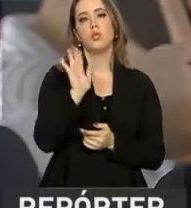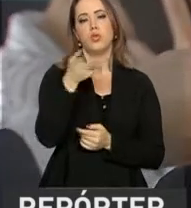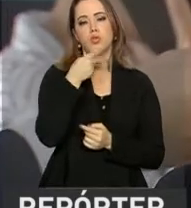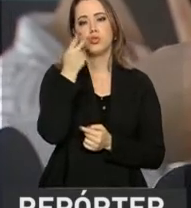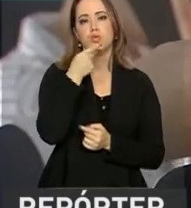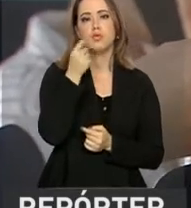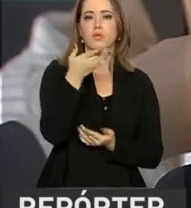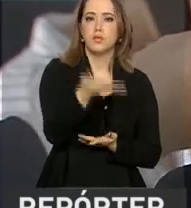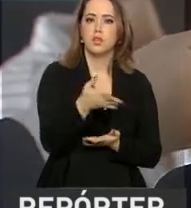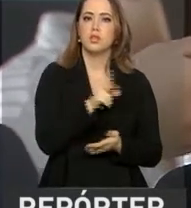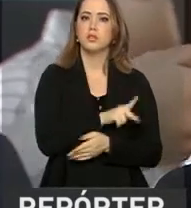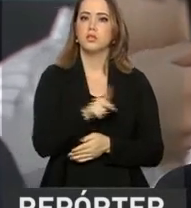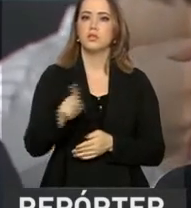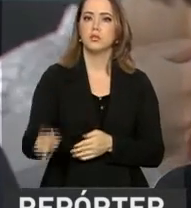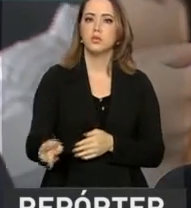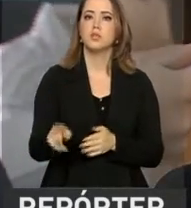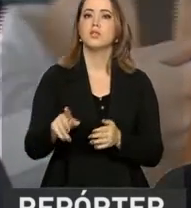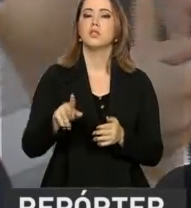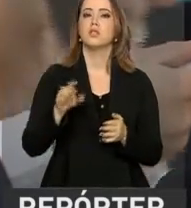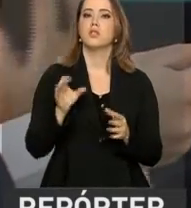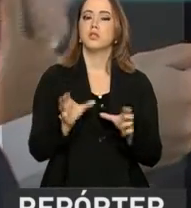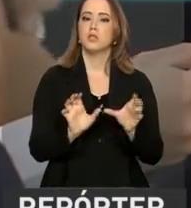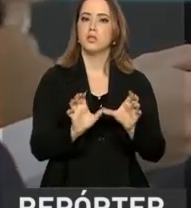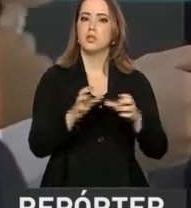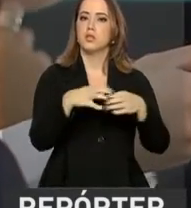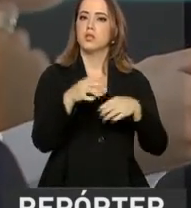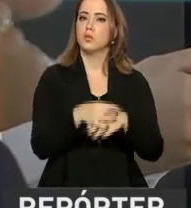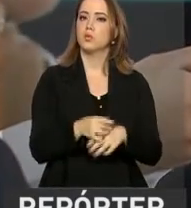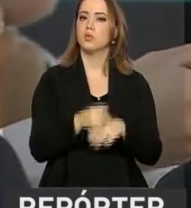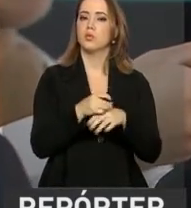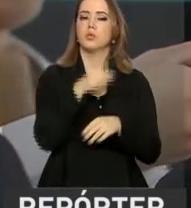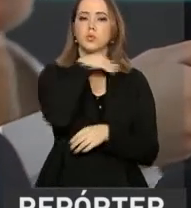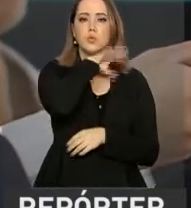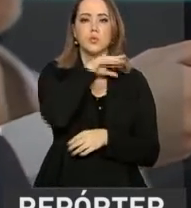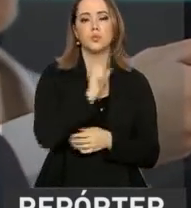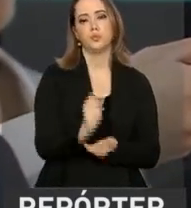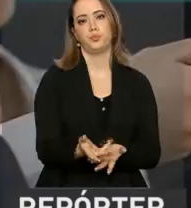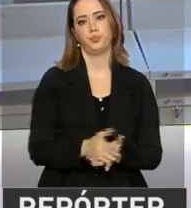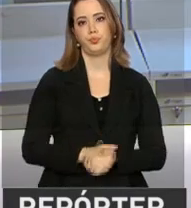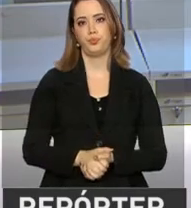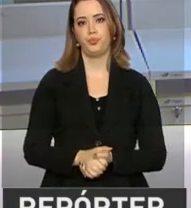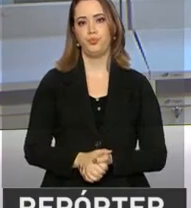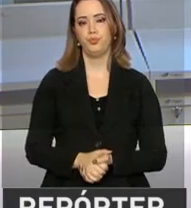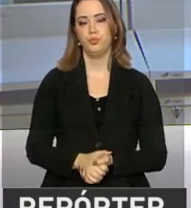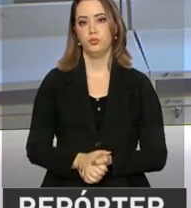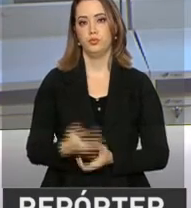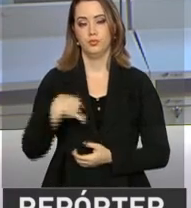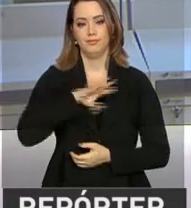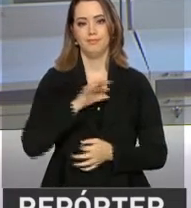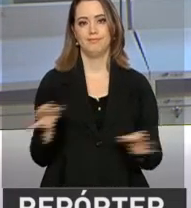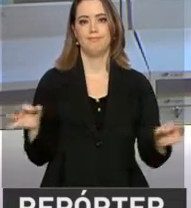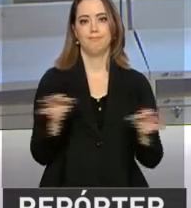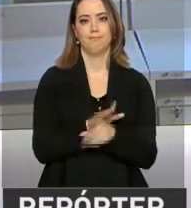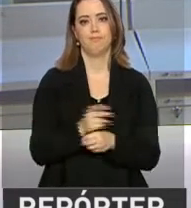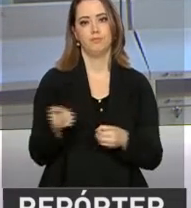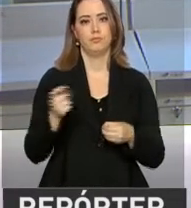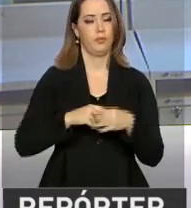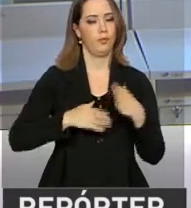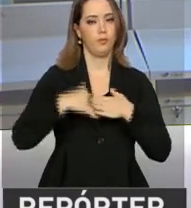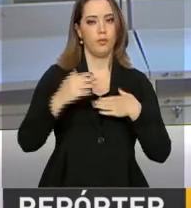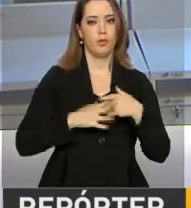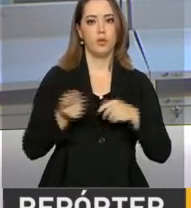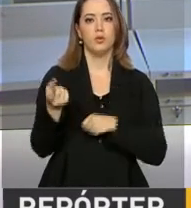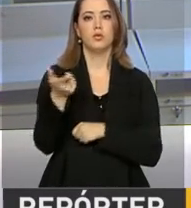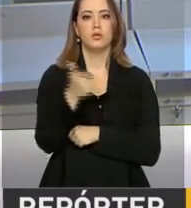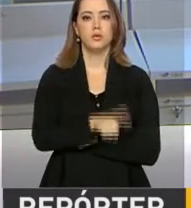pelo presidente da Associação Brasileira de Criação da Proteína Animal. Nós ficamos por aqui, voltamos a qualquer